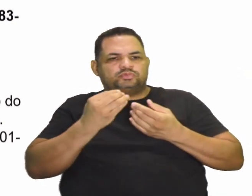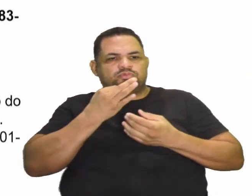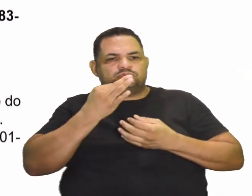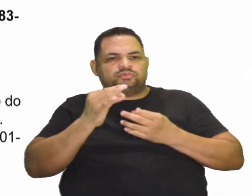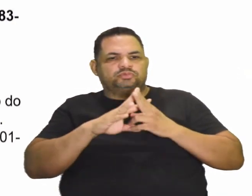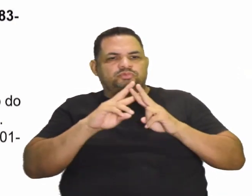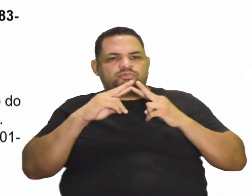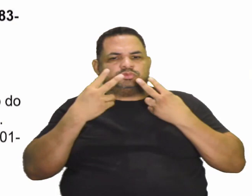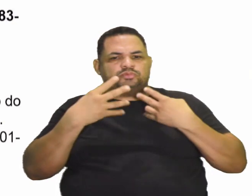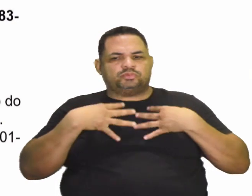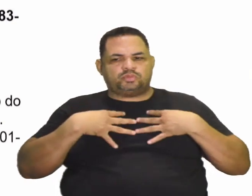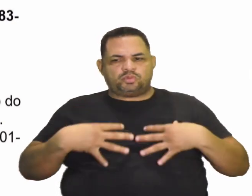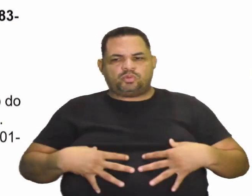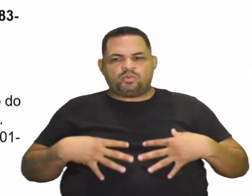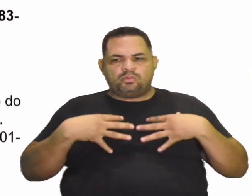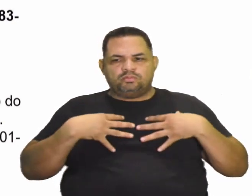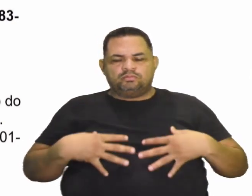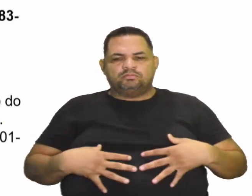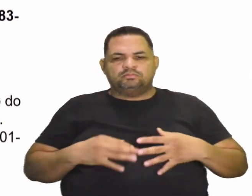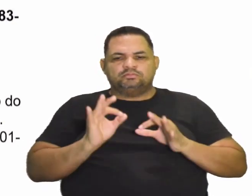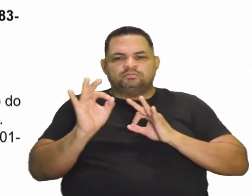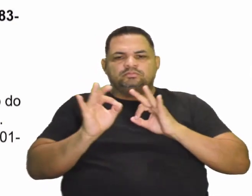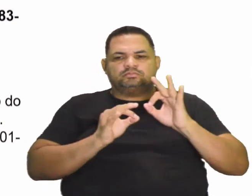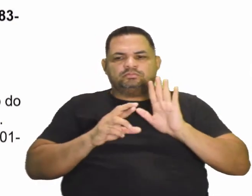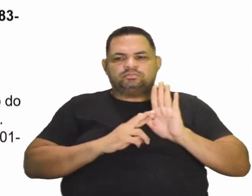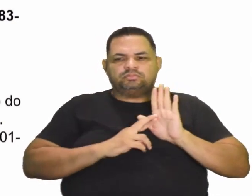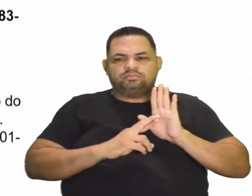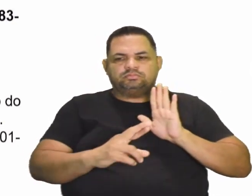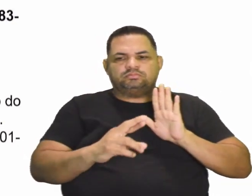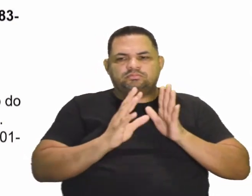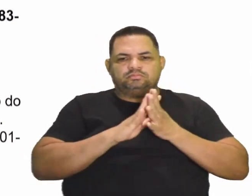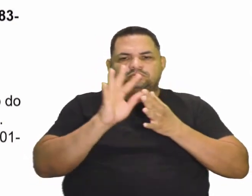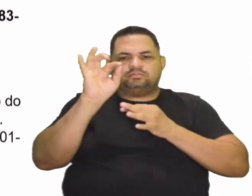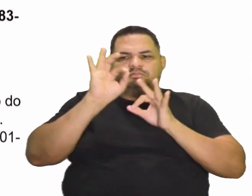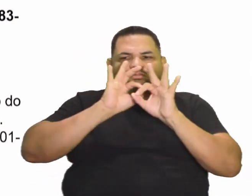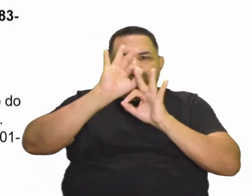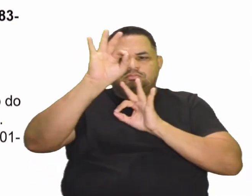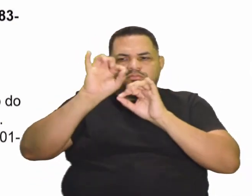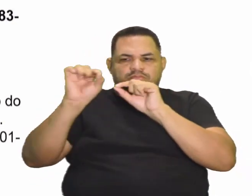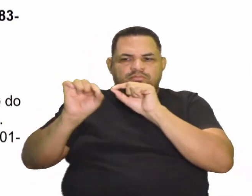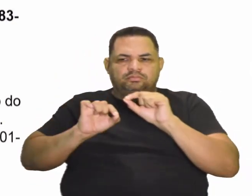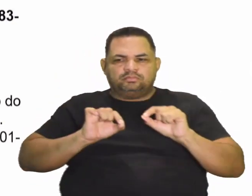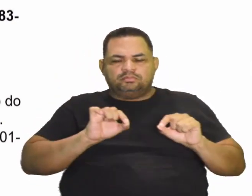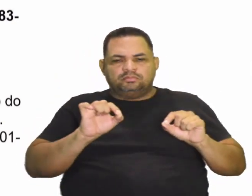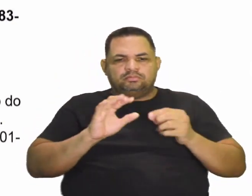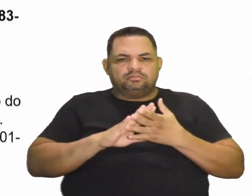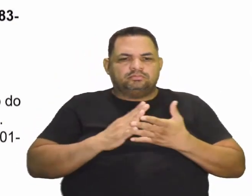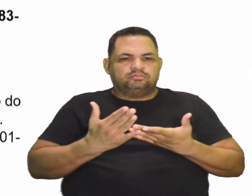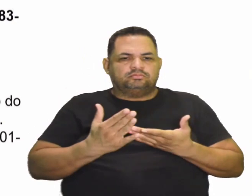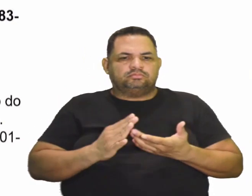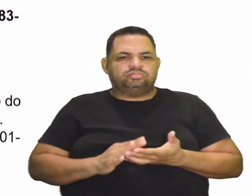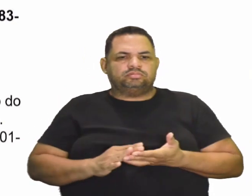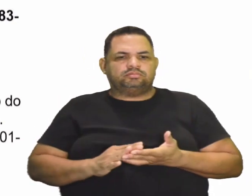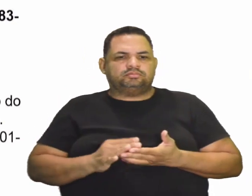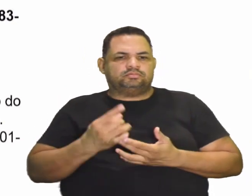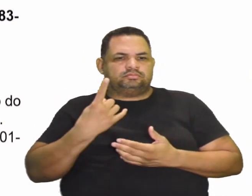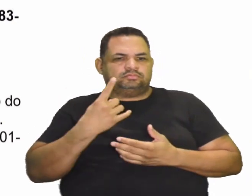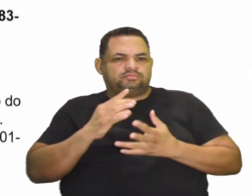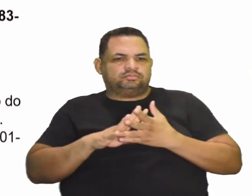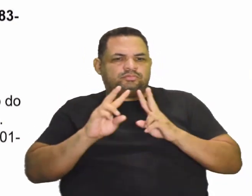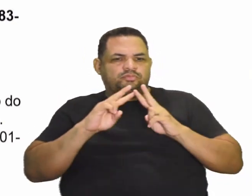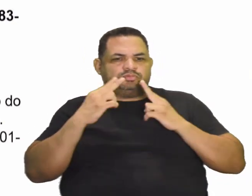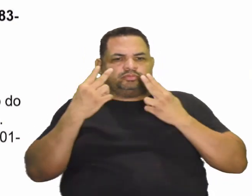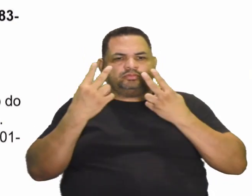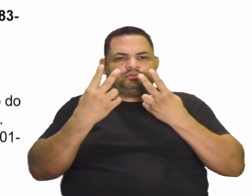eu falei, uma forma de representar as linhas, né, não tão nítidas, então de dar volume,